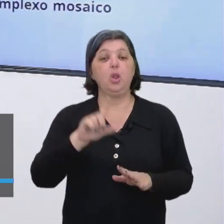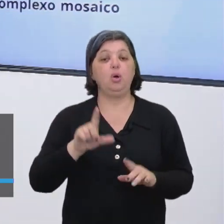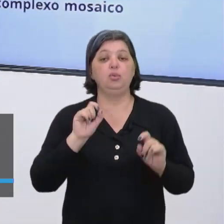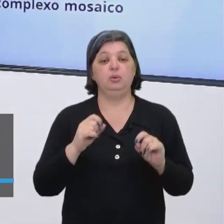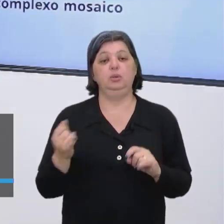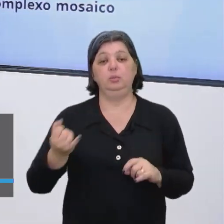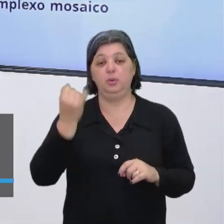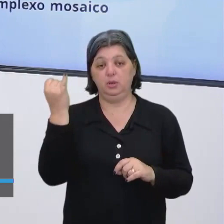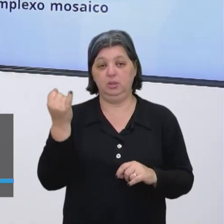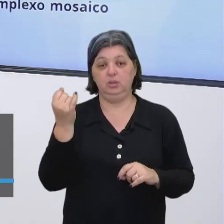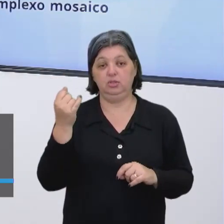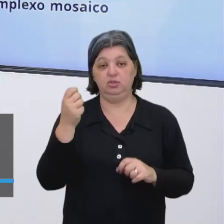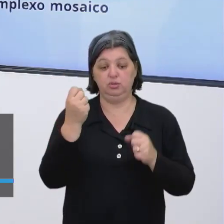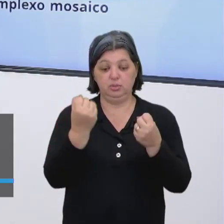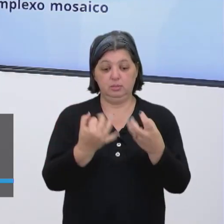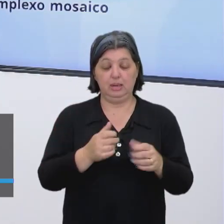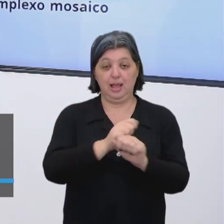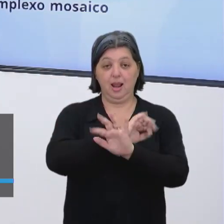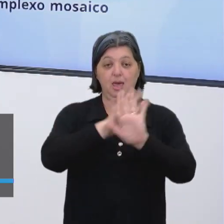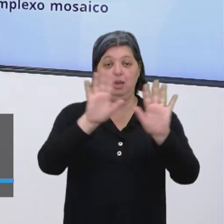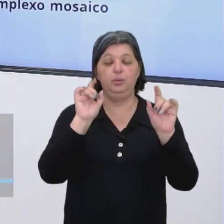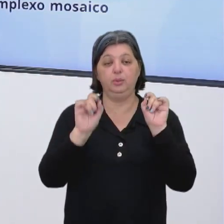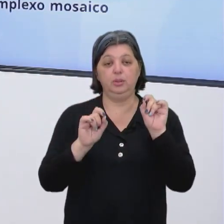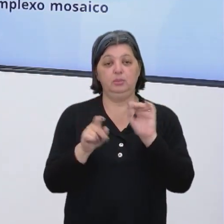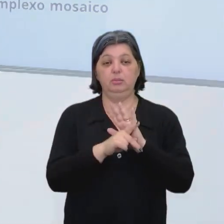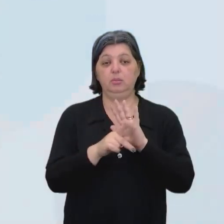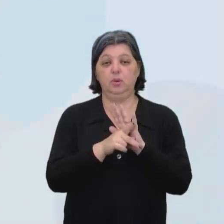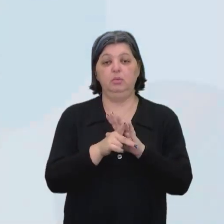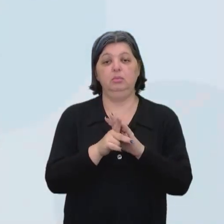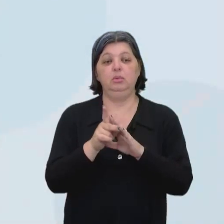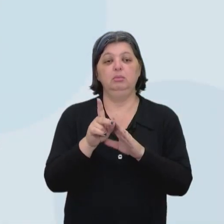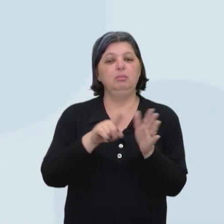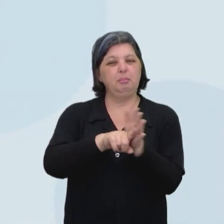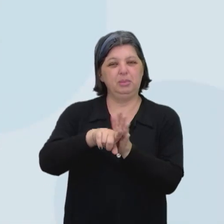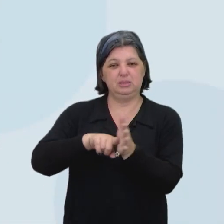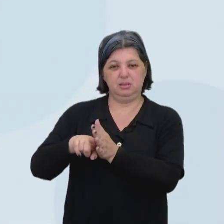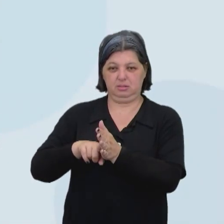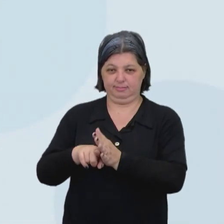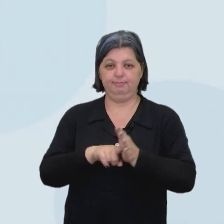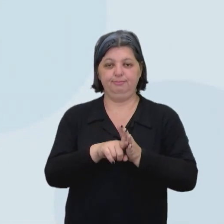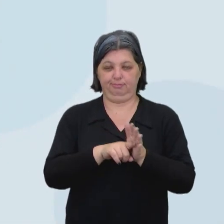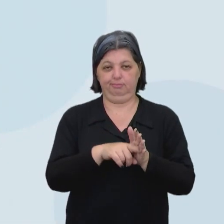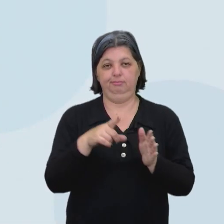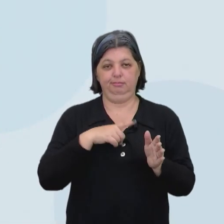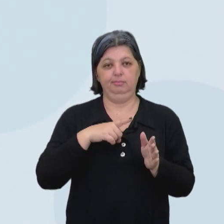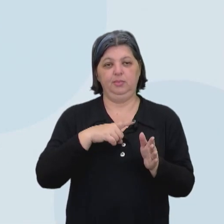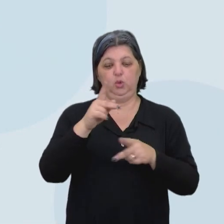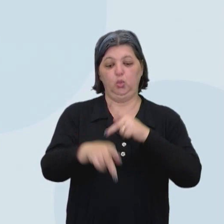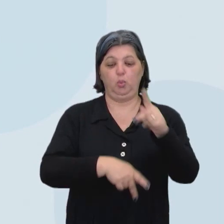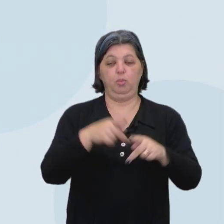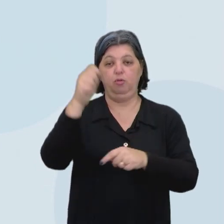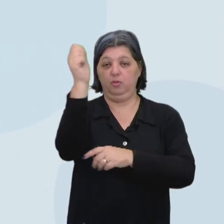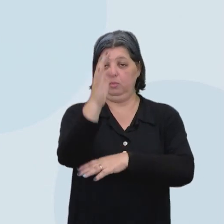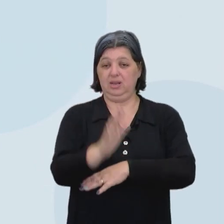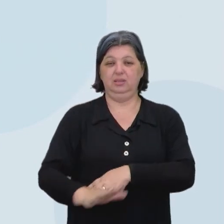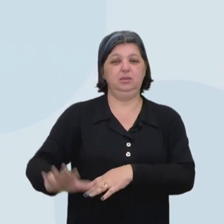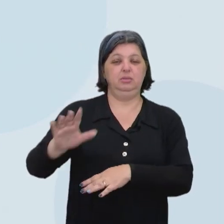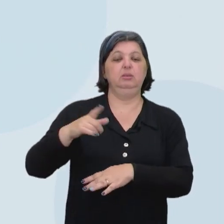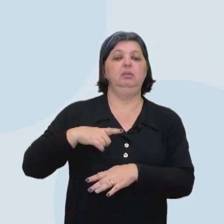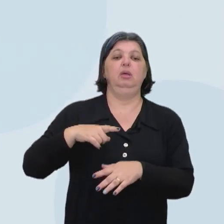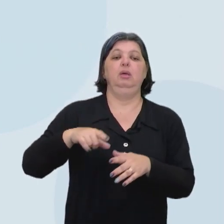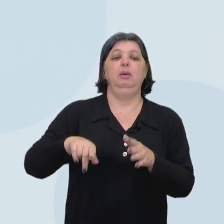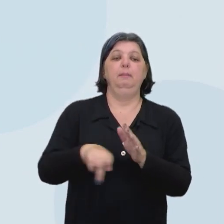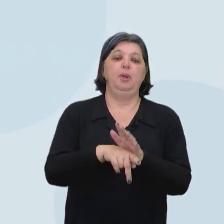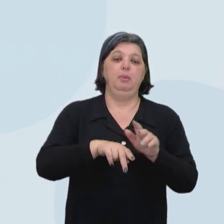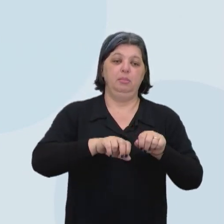a gente tenha muito claro que dentro dessas pesquisas que a gente tem da formação do povo brasileiro, a gente tem muitas etnias,